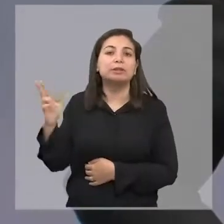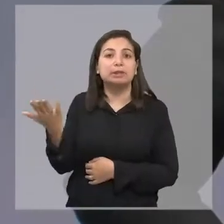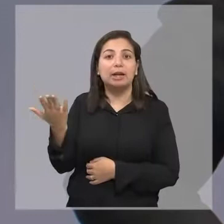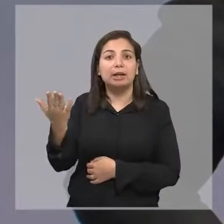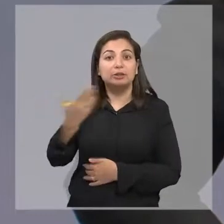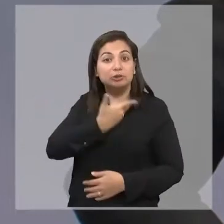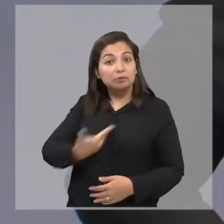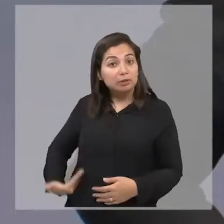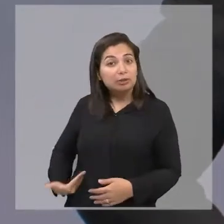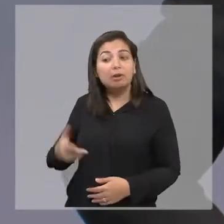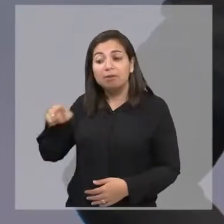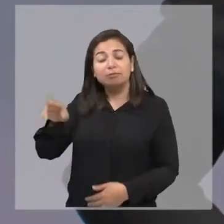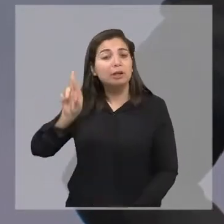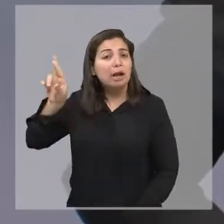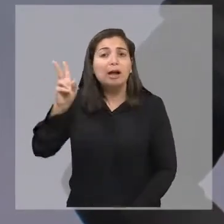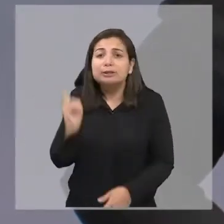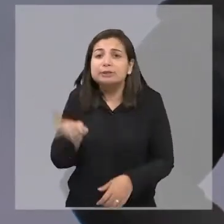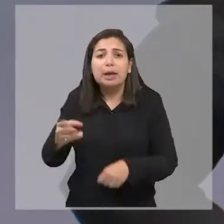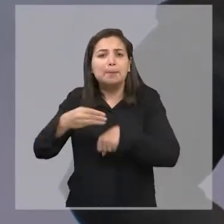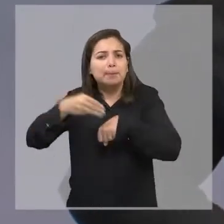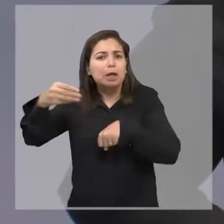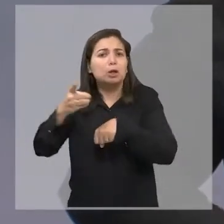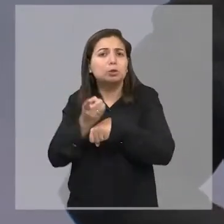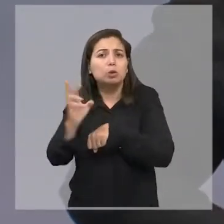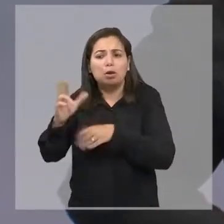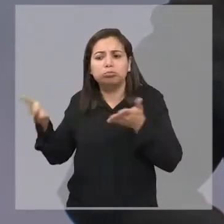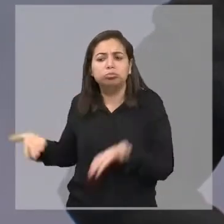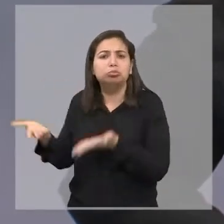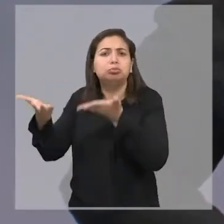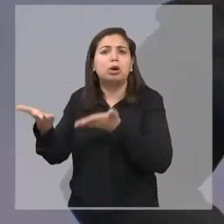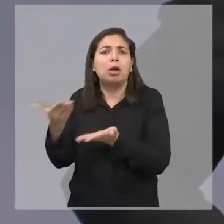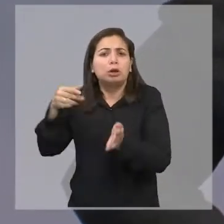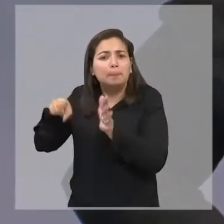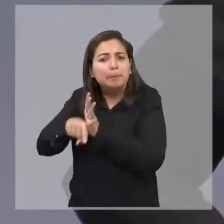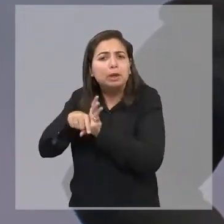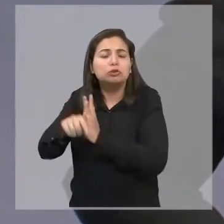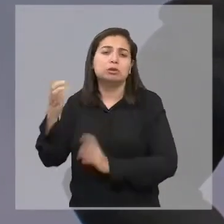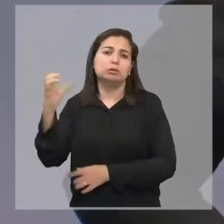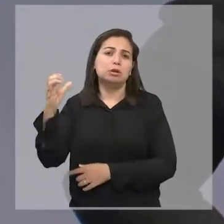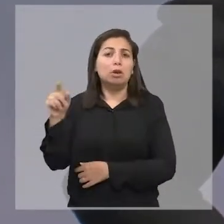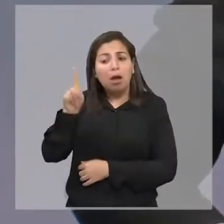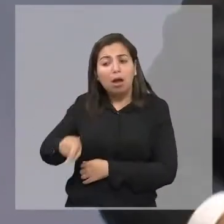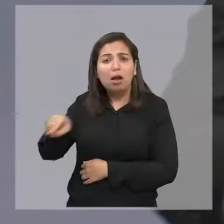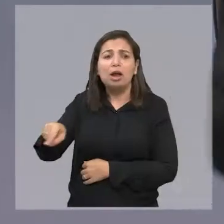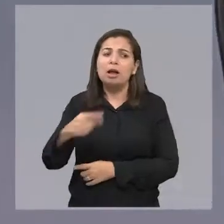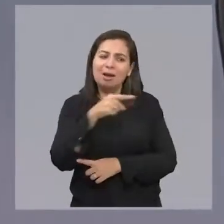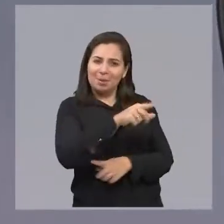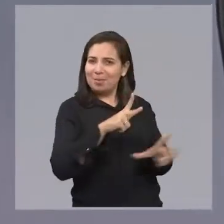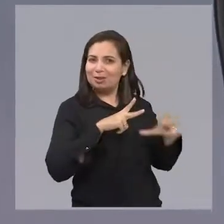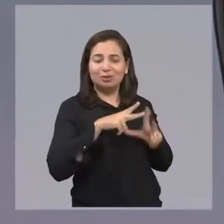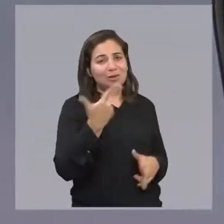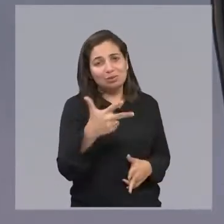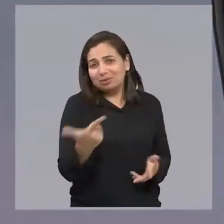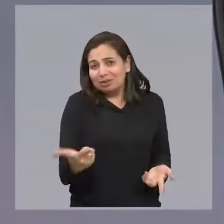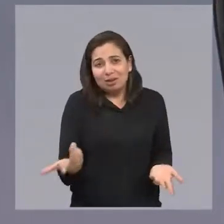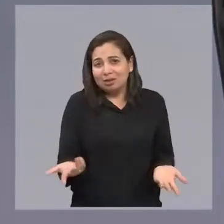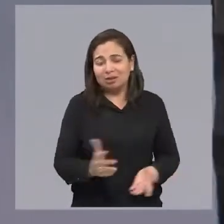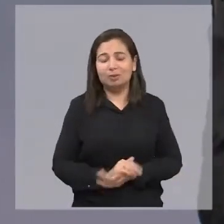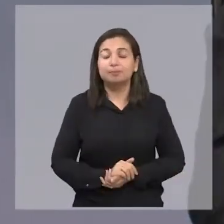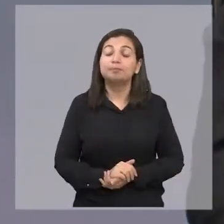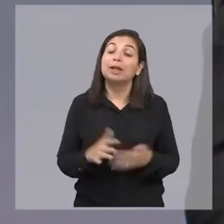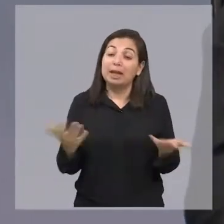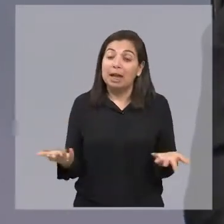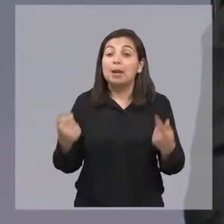já está muito atrasado, ainda assim. Como é que você tem toda a razão, é importantíssima a pesquisa. O Estado poderia selecionar quais são os